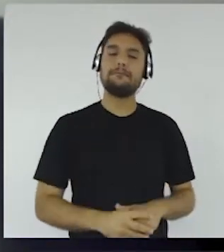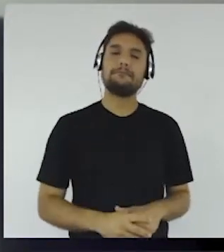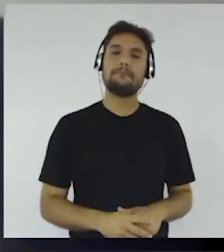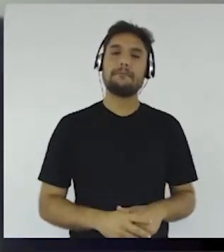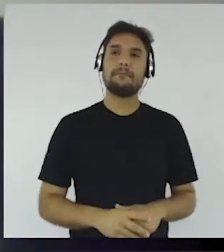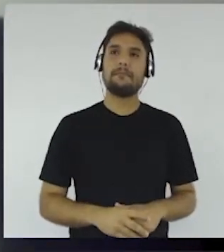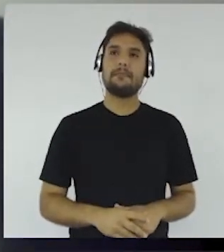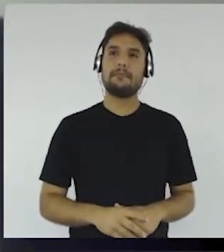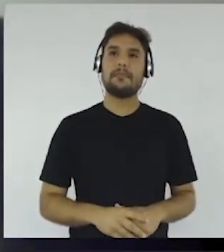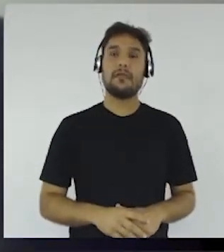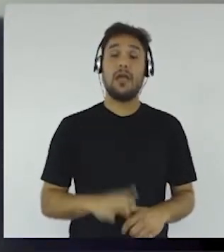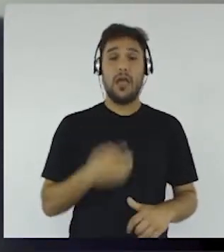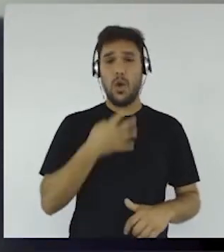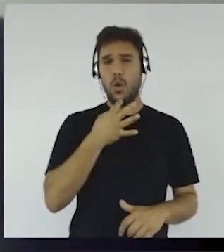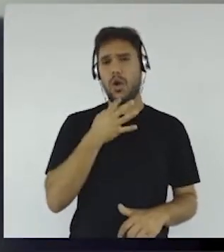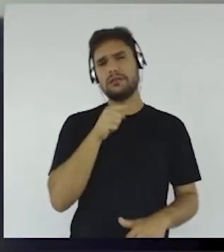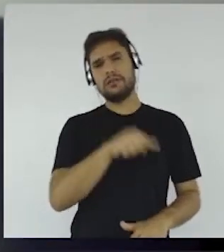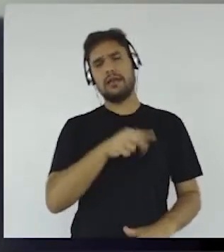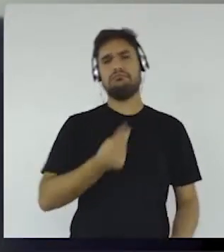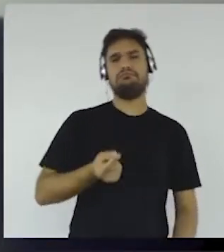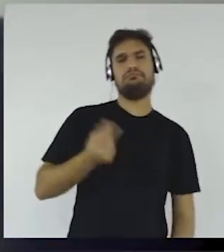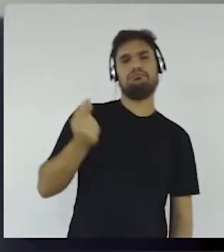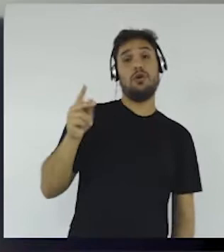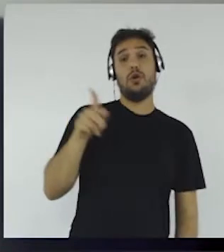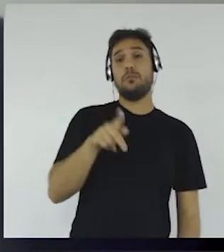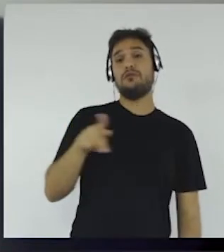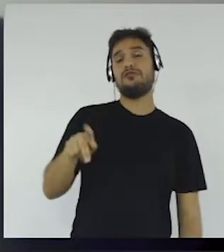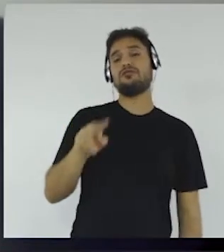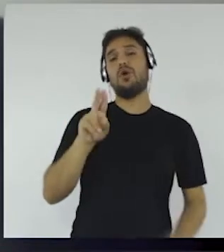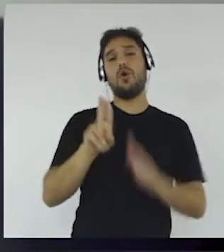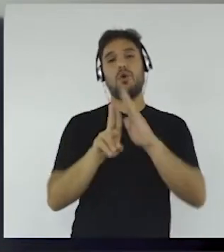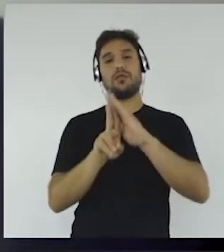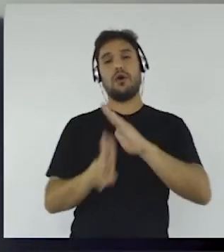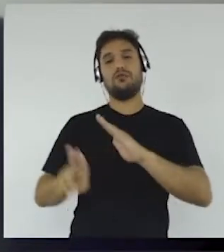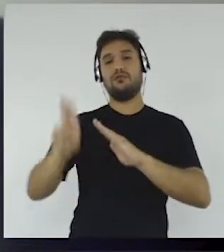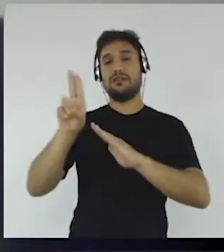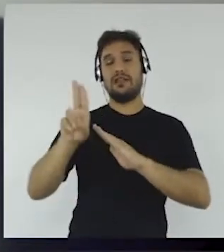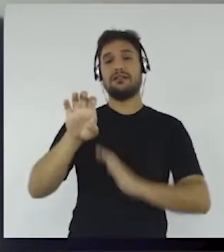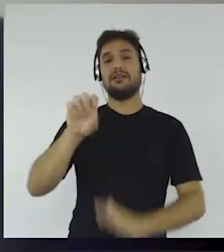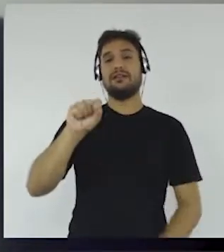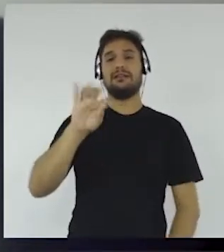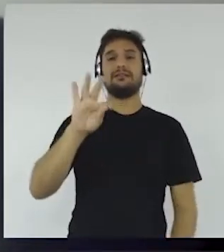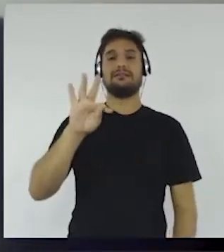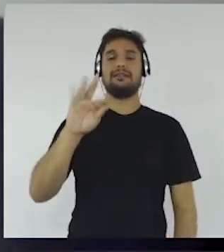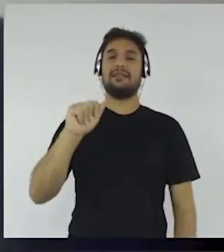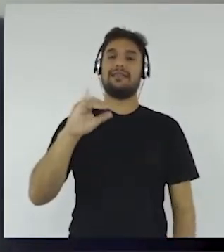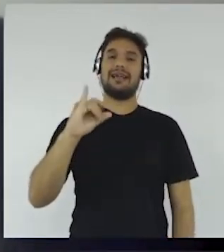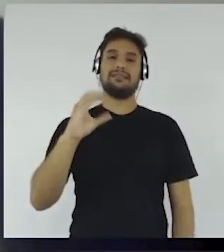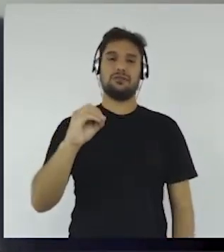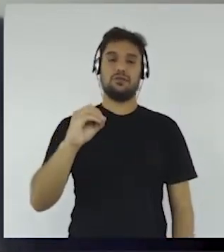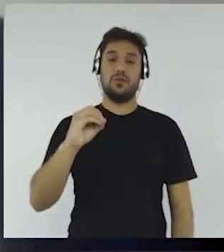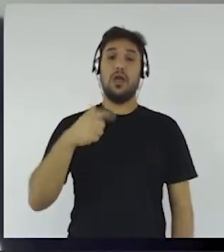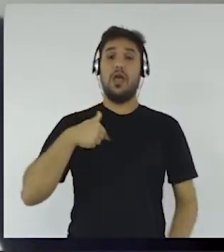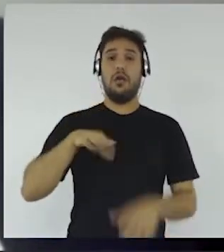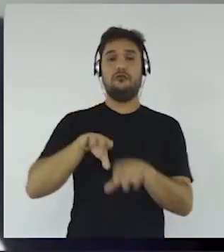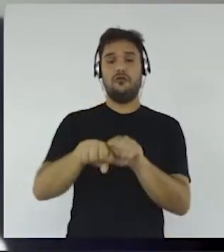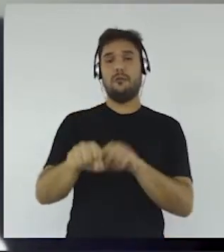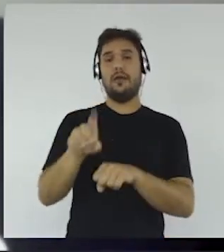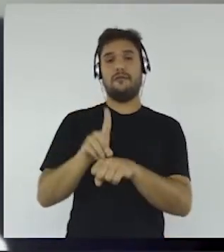Conheci o Dr. Silvio Capanema como um dos professores da Universidade, como eu já falei, Estácio de Sá, onde me